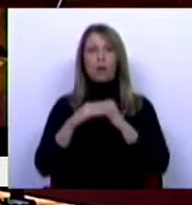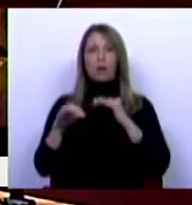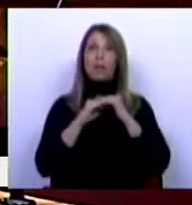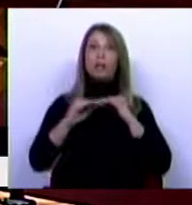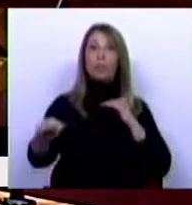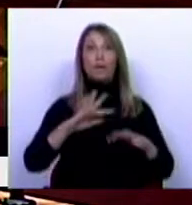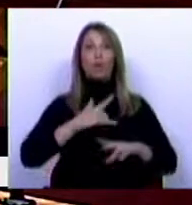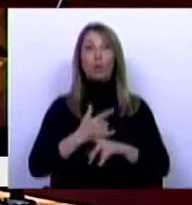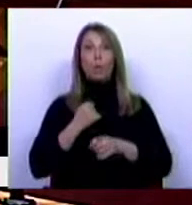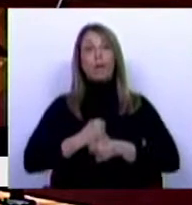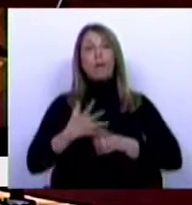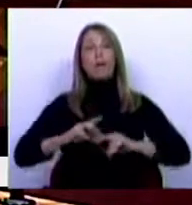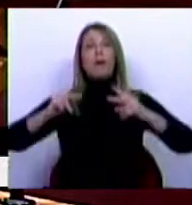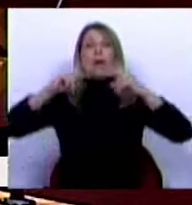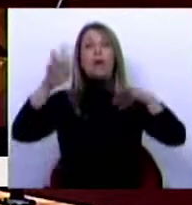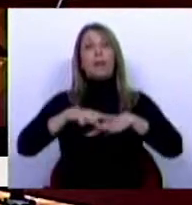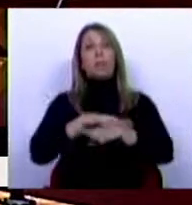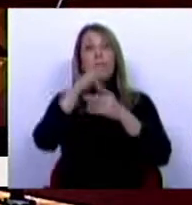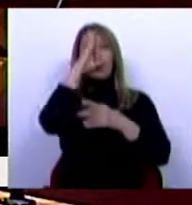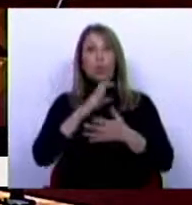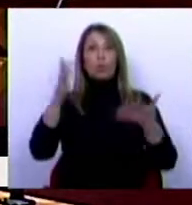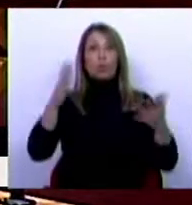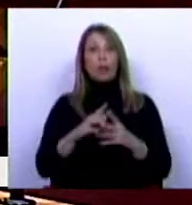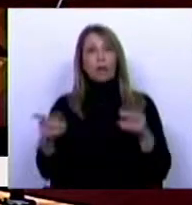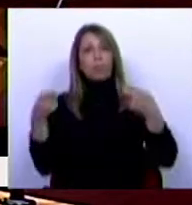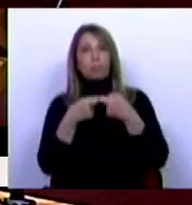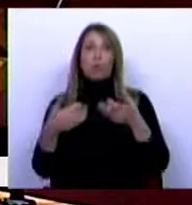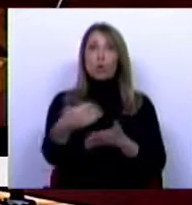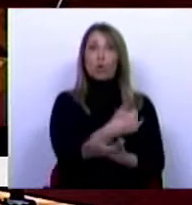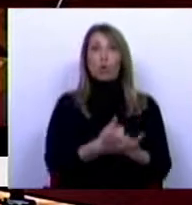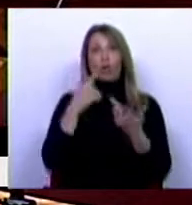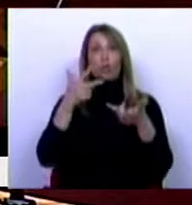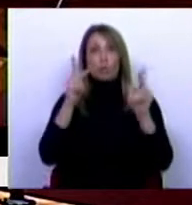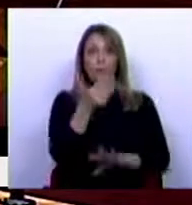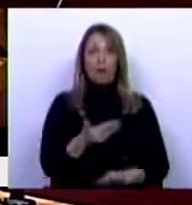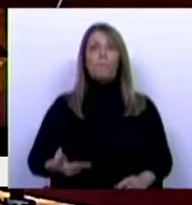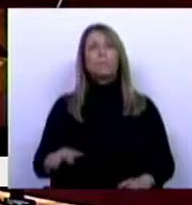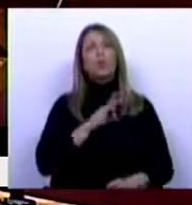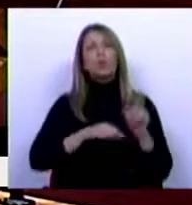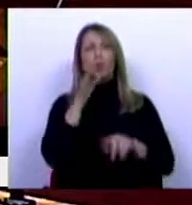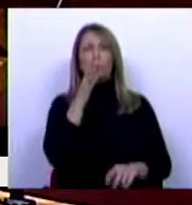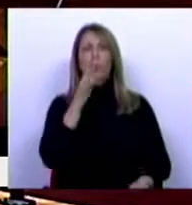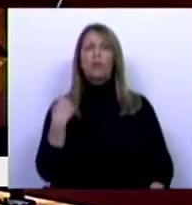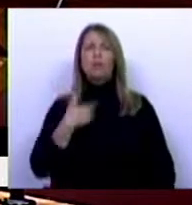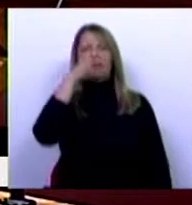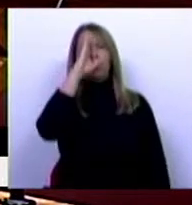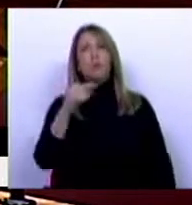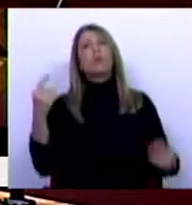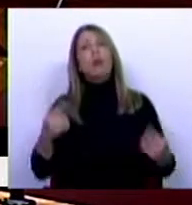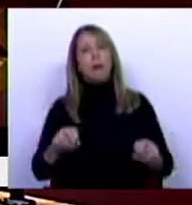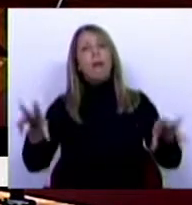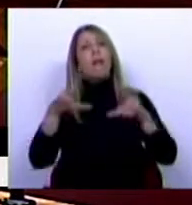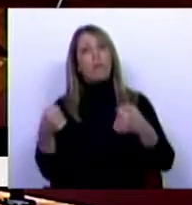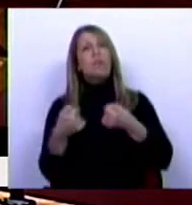outras carreiras da administração pública e compatibilidade com os recursos disponíveis. Senhores deputados, nós sabemos que há novos e velhos desafios pela frente.